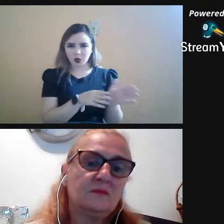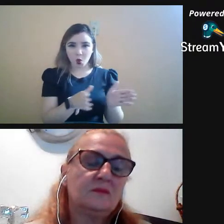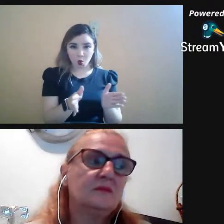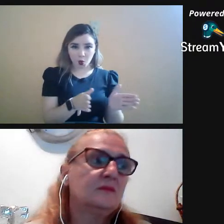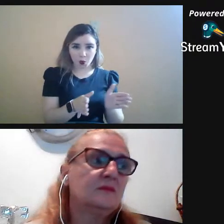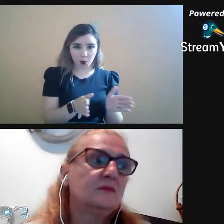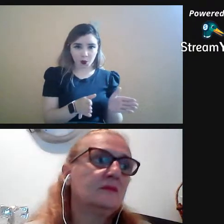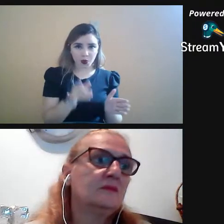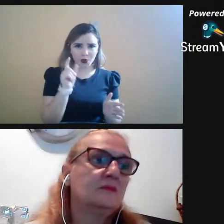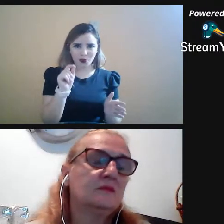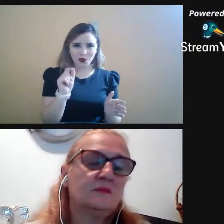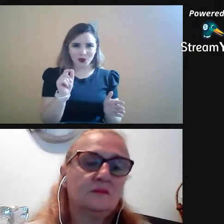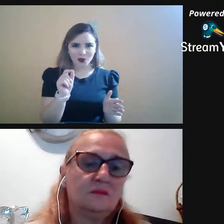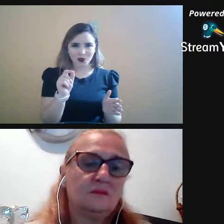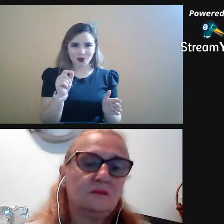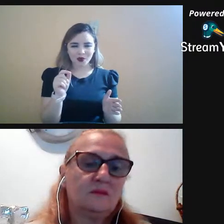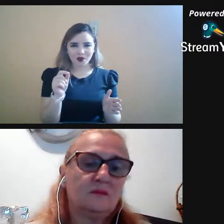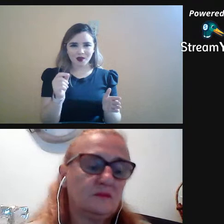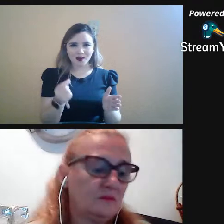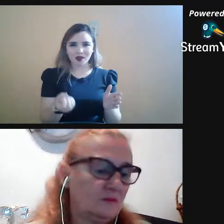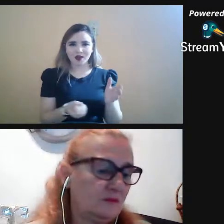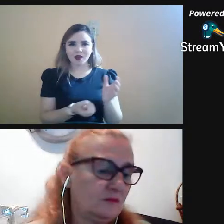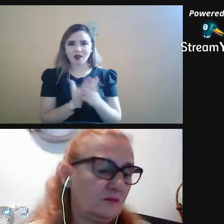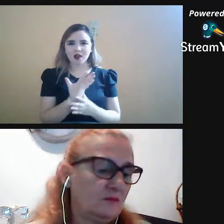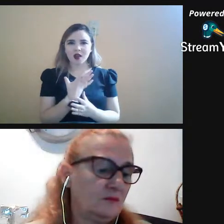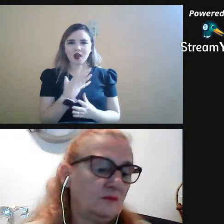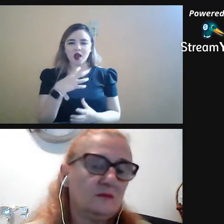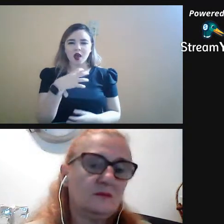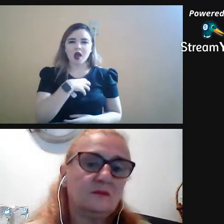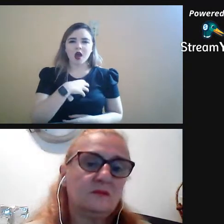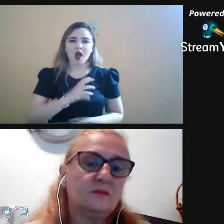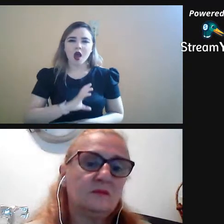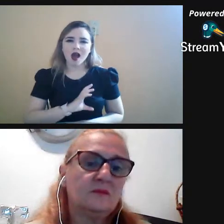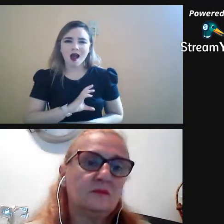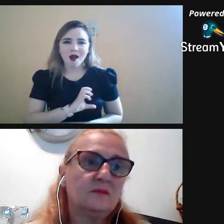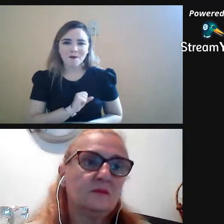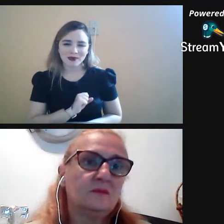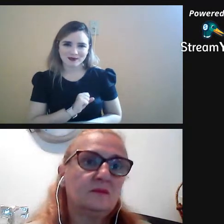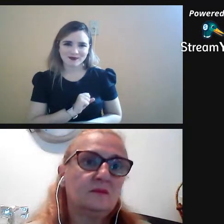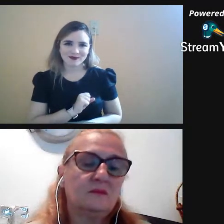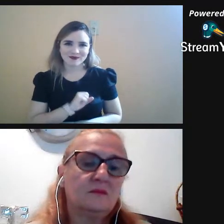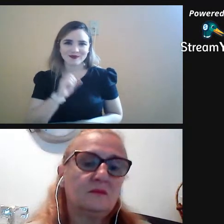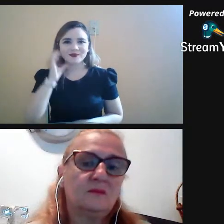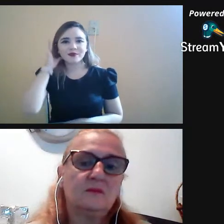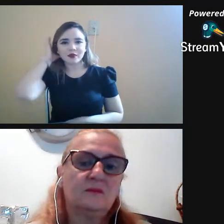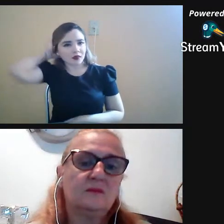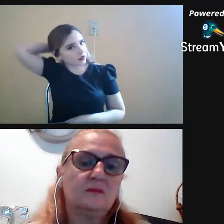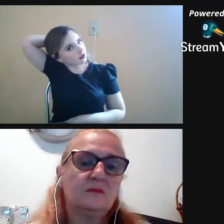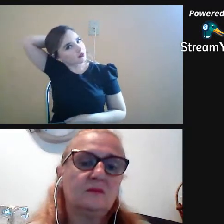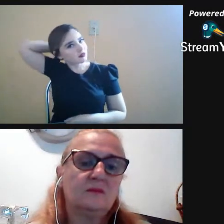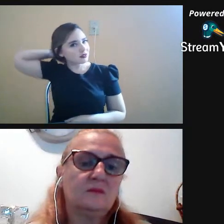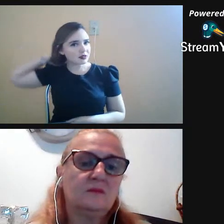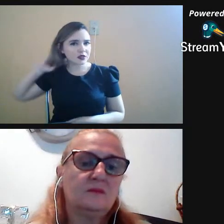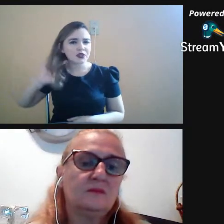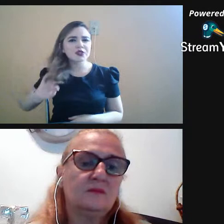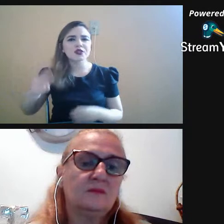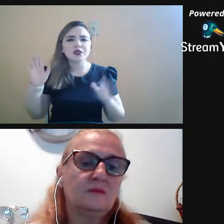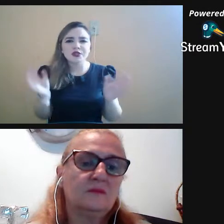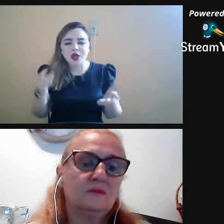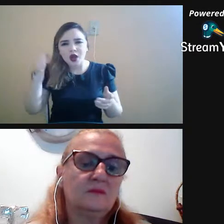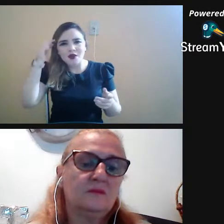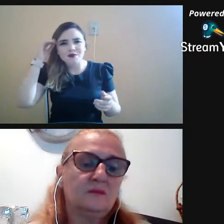se constrói a capacidade de amar. Agora, você já imaginou o que é